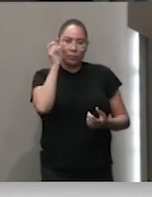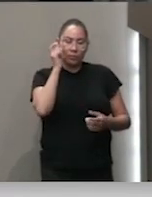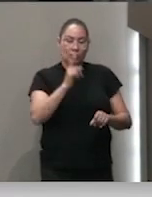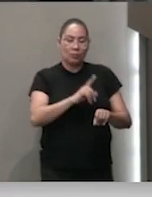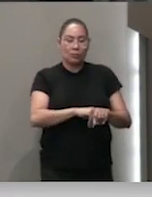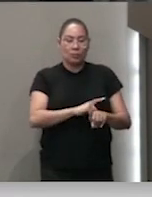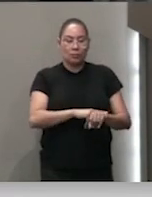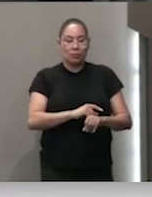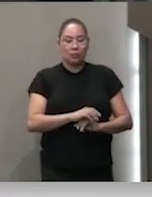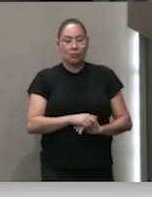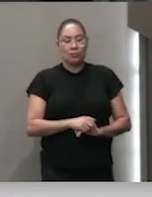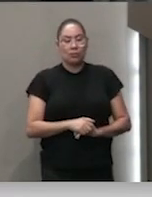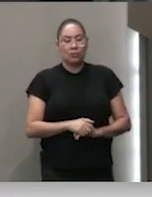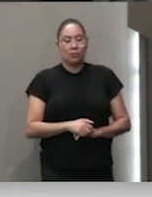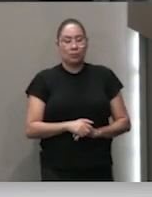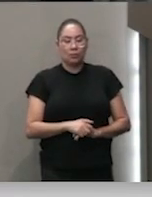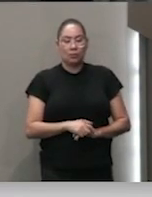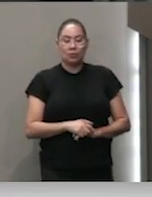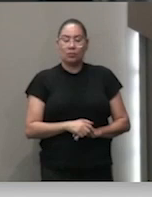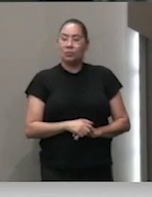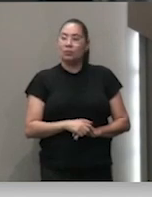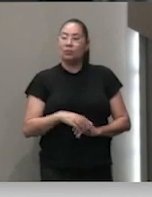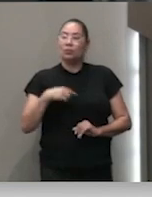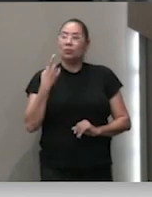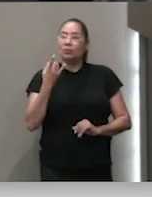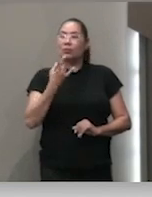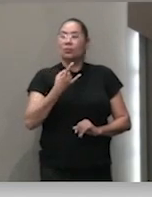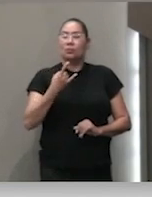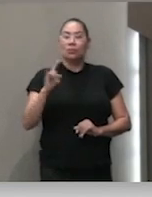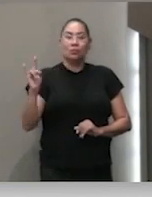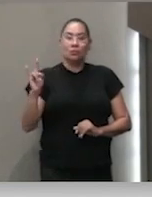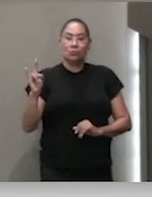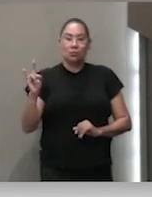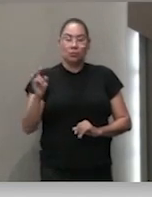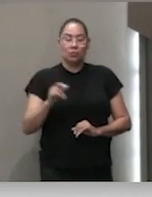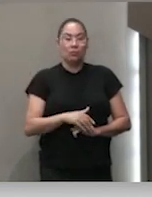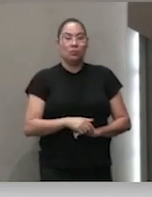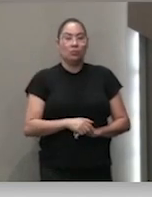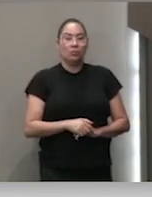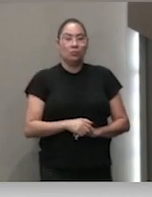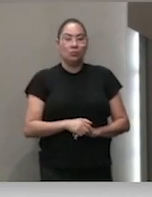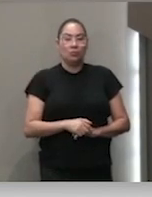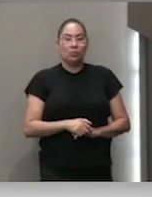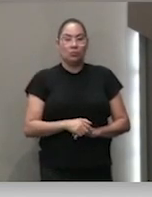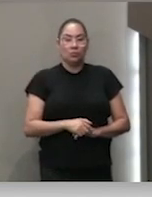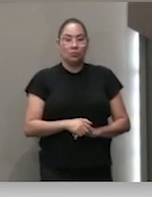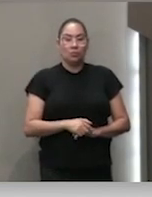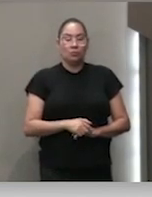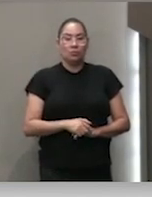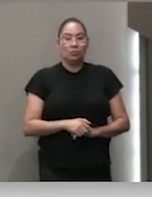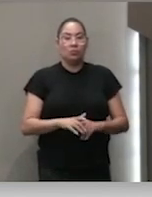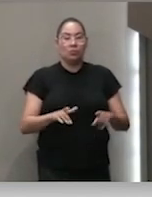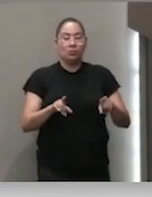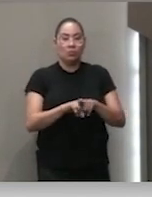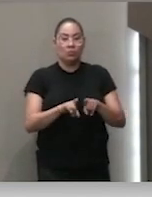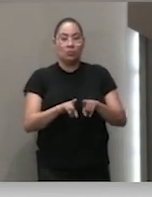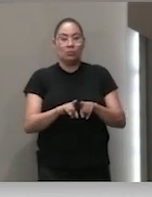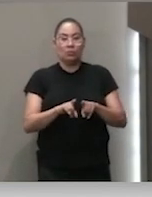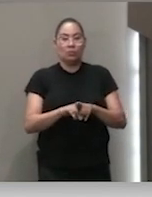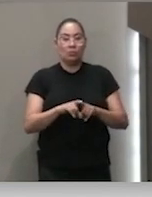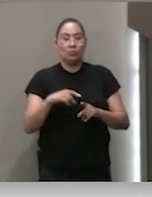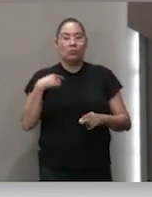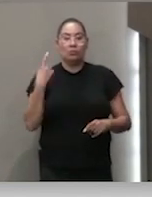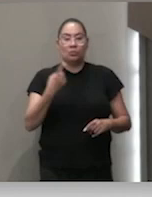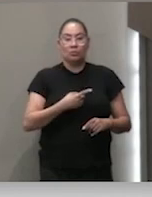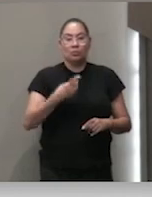momento, nosso último grande expediente, não apenas do ano, vereador Leandro, mas também do